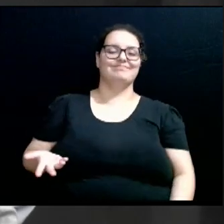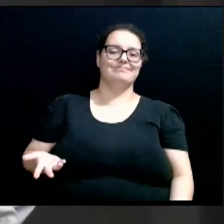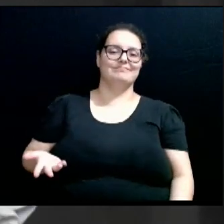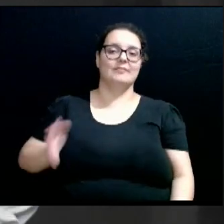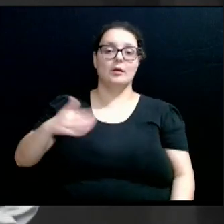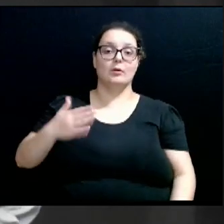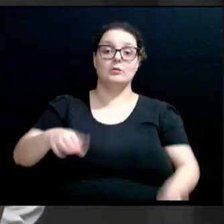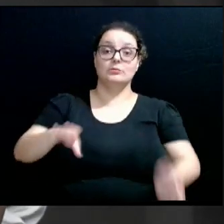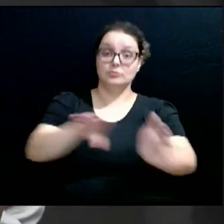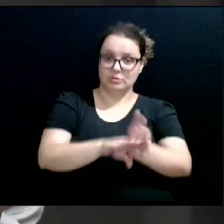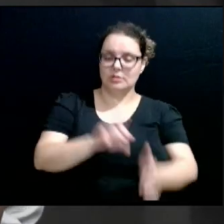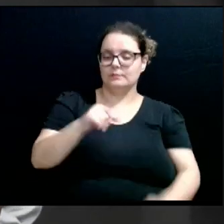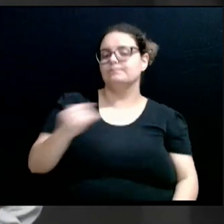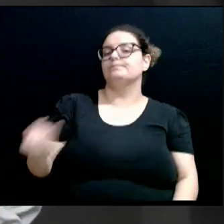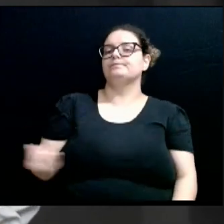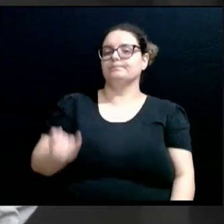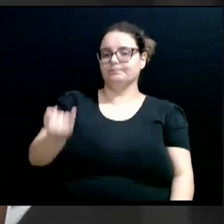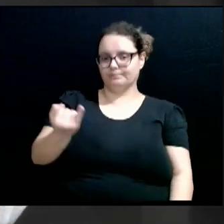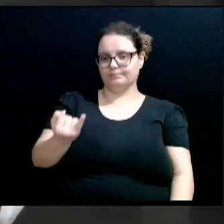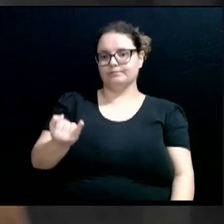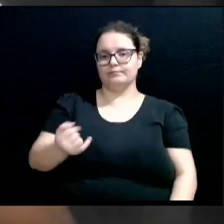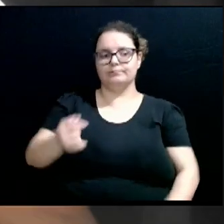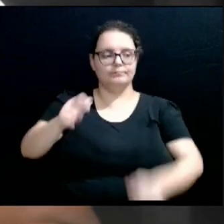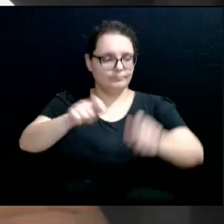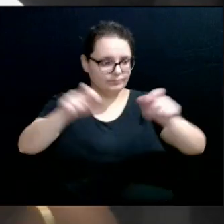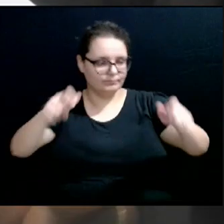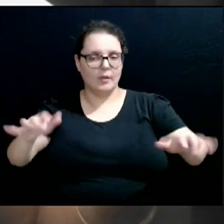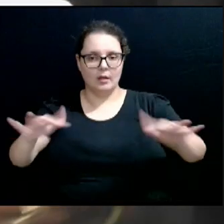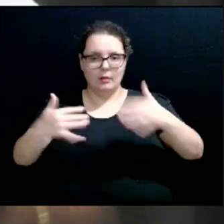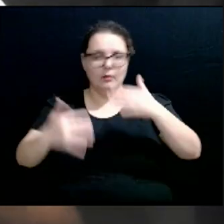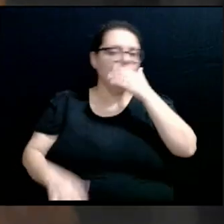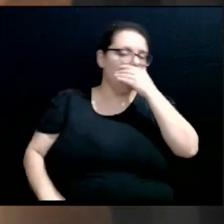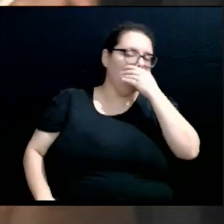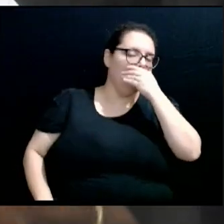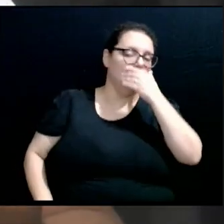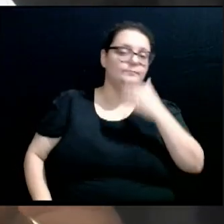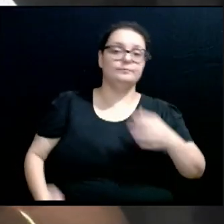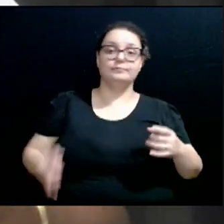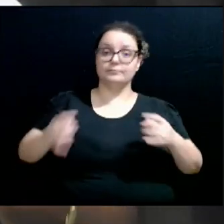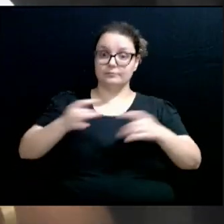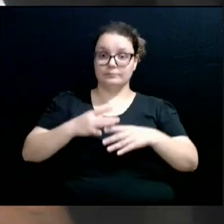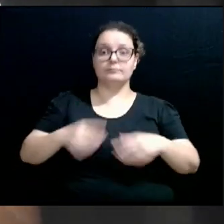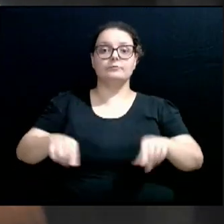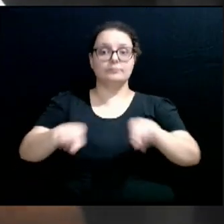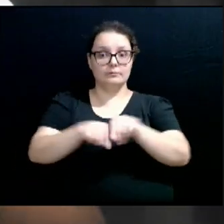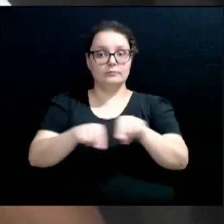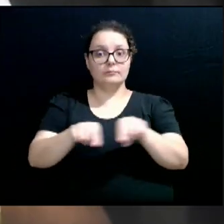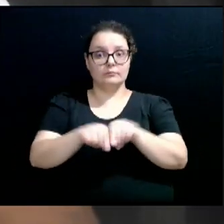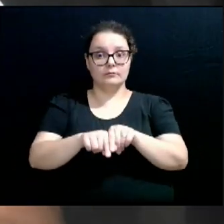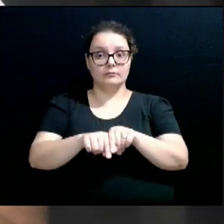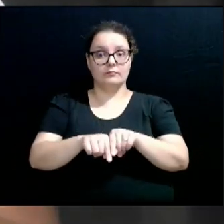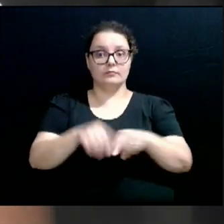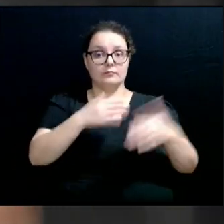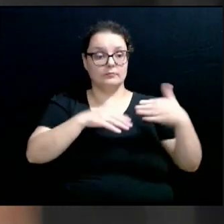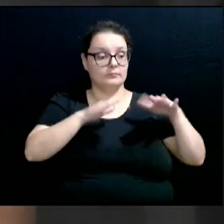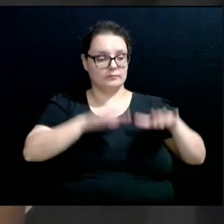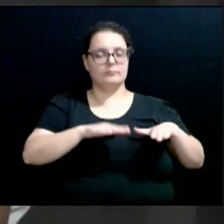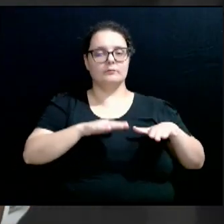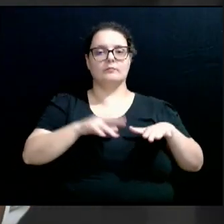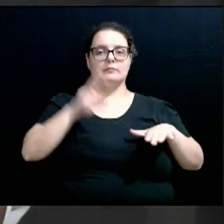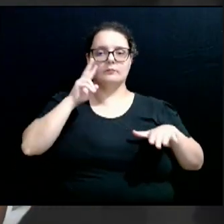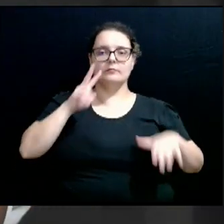importante os outros também olharem, e você tá pronto também para aqueles que ficaram, de olhar para eles e falar assim, vem,